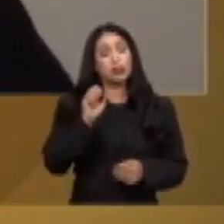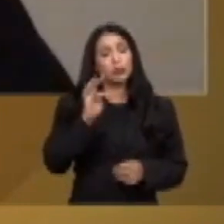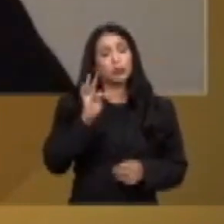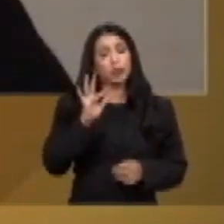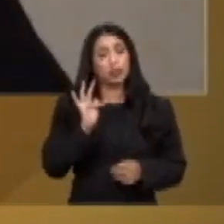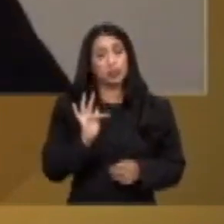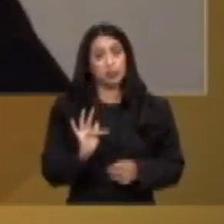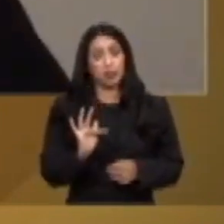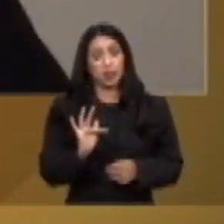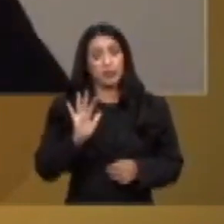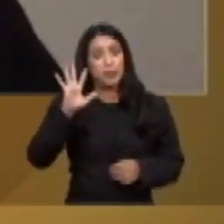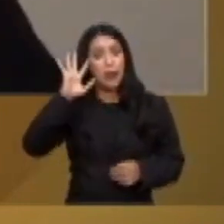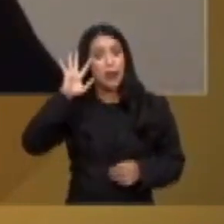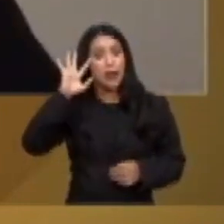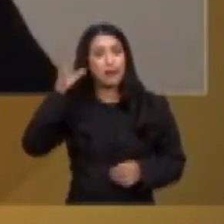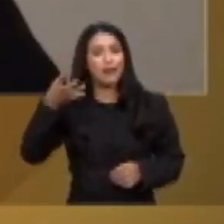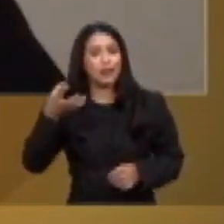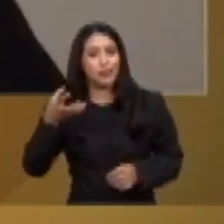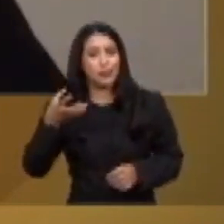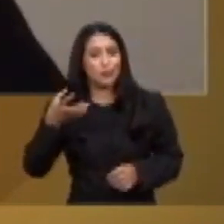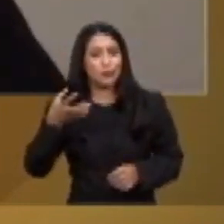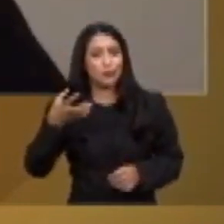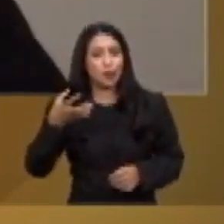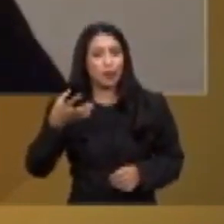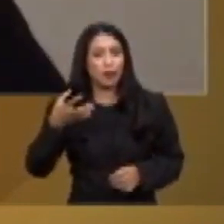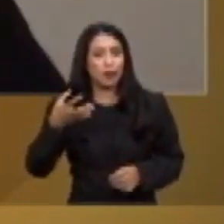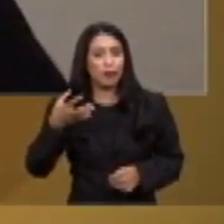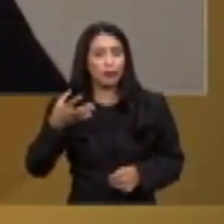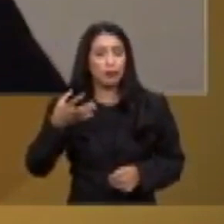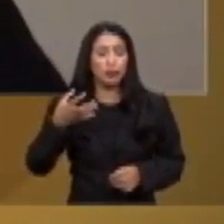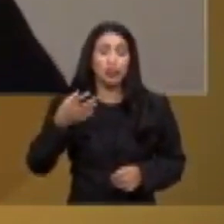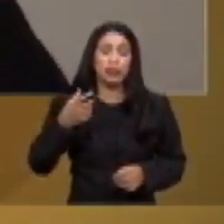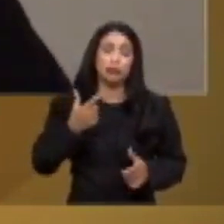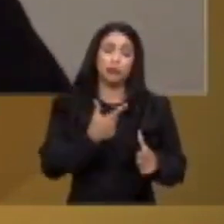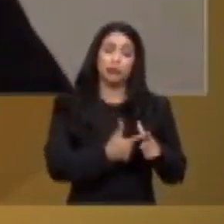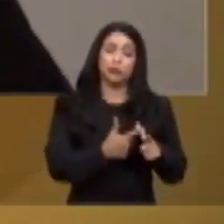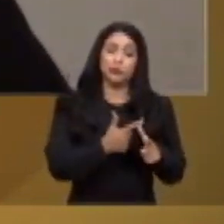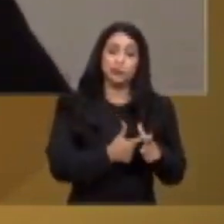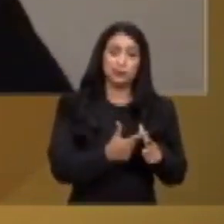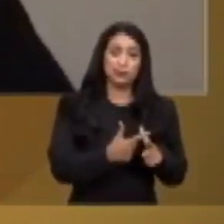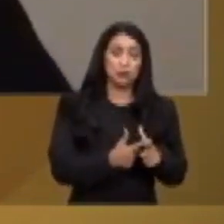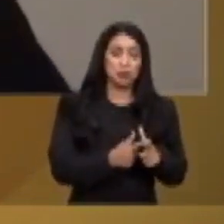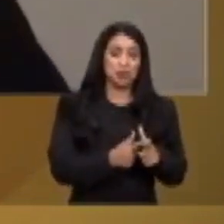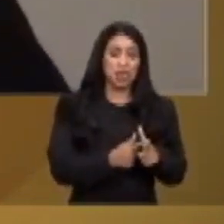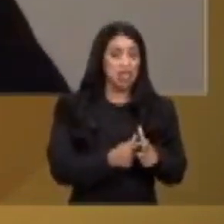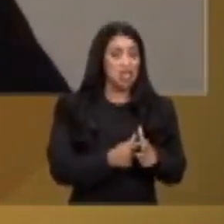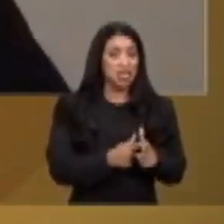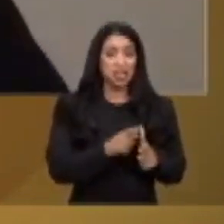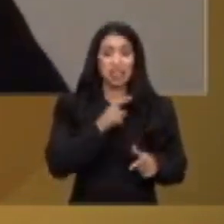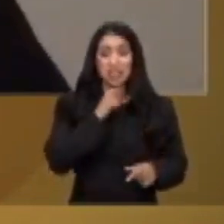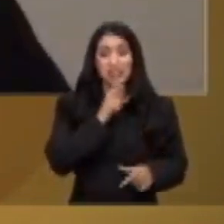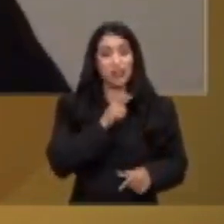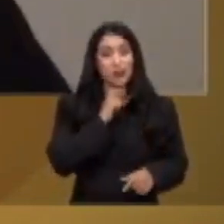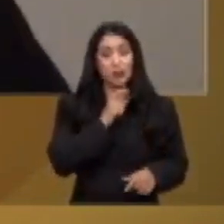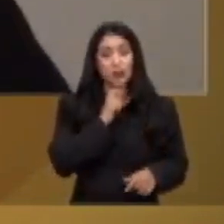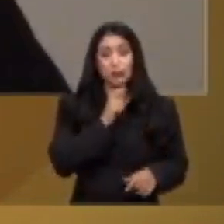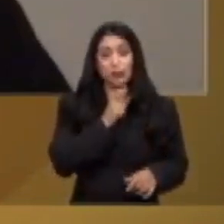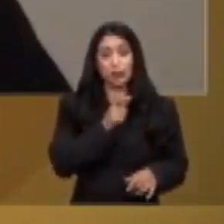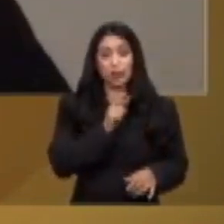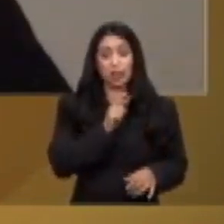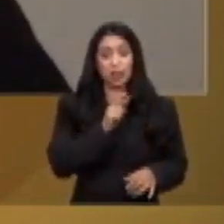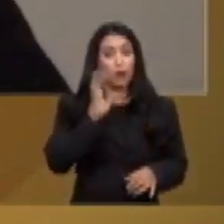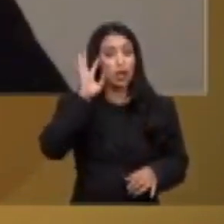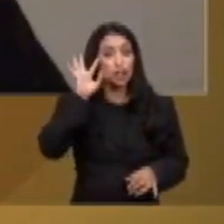para resolver pendências que não conseguiram solucionar na arena própria, que